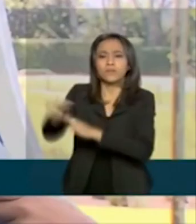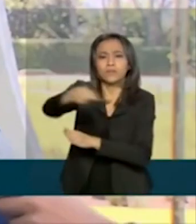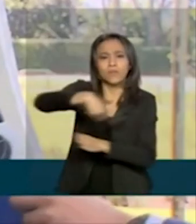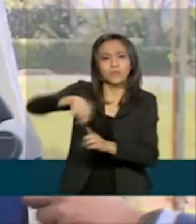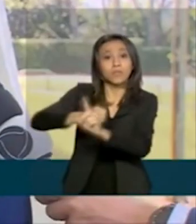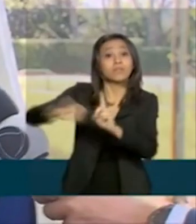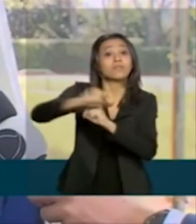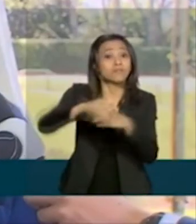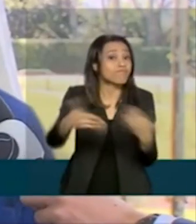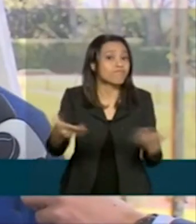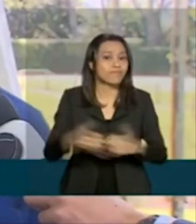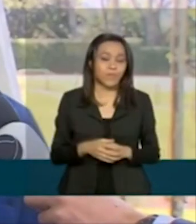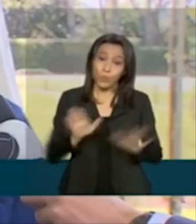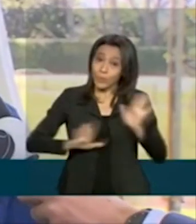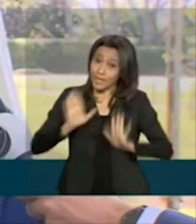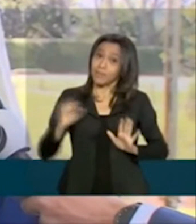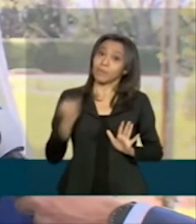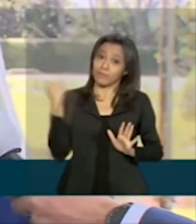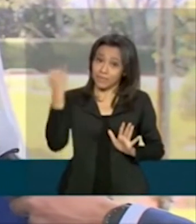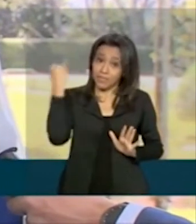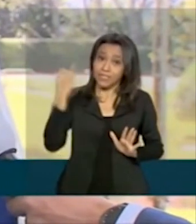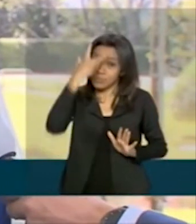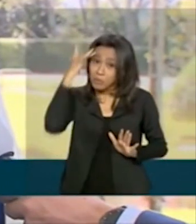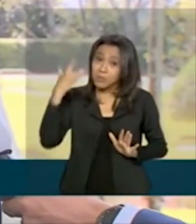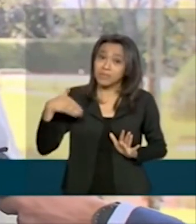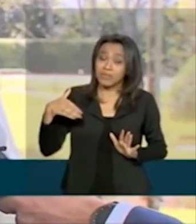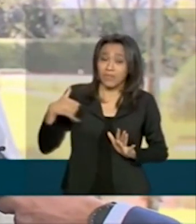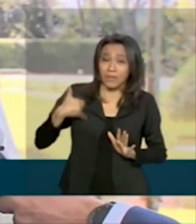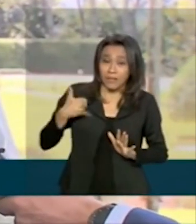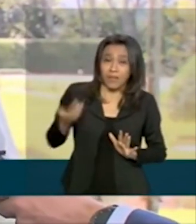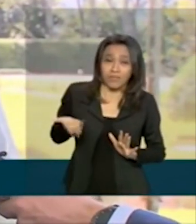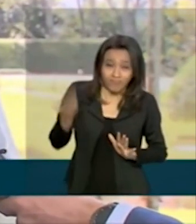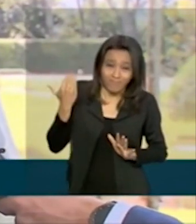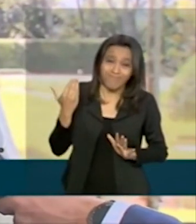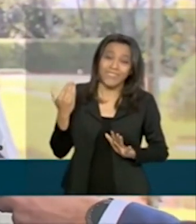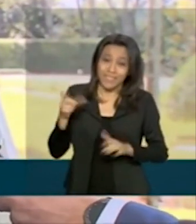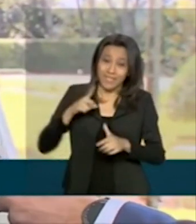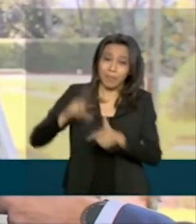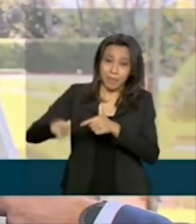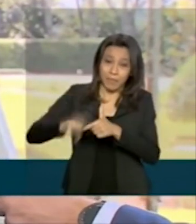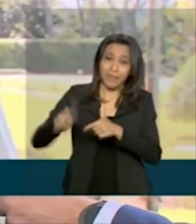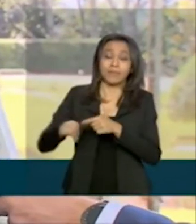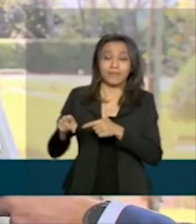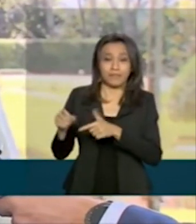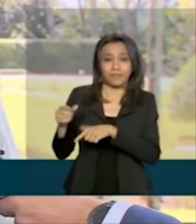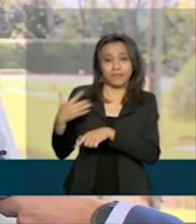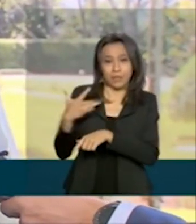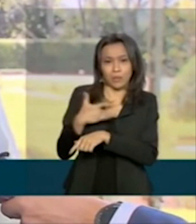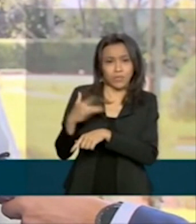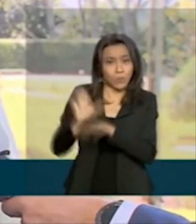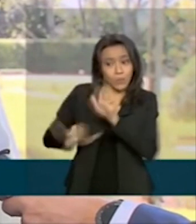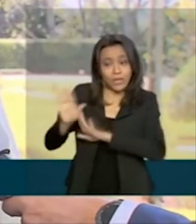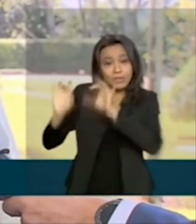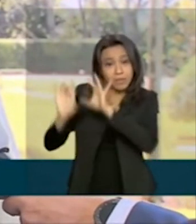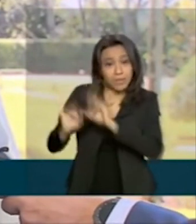O cuidado mais importante com os seus entes queridos, aqueles mais idosos que têm problema de saúde, esse tem que ter um cuidado todo especial. Com os demais, você